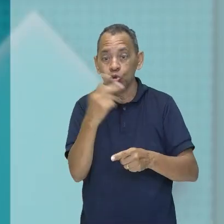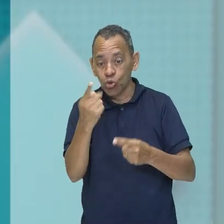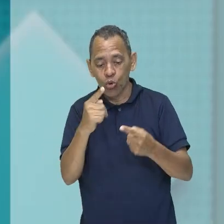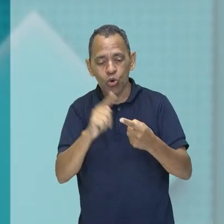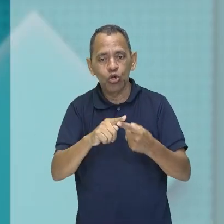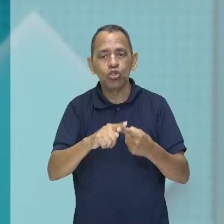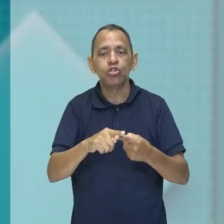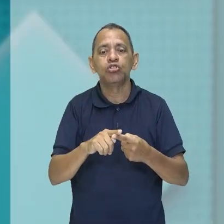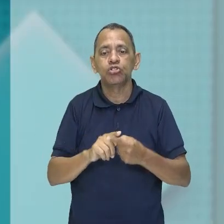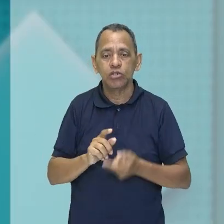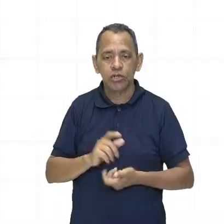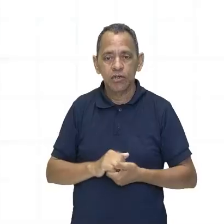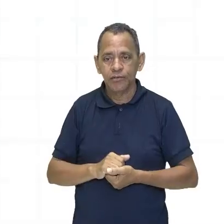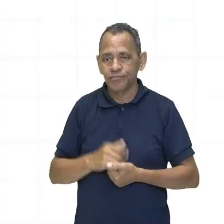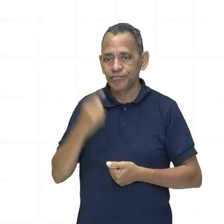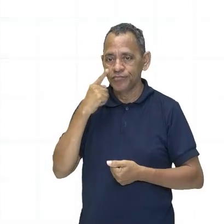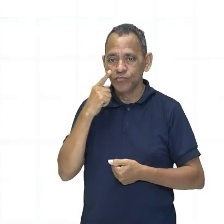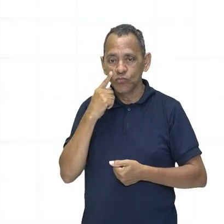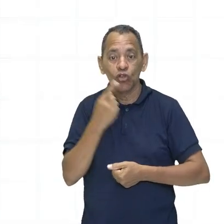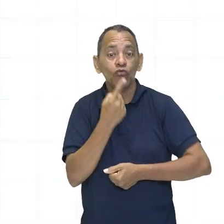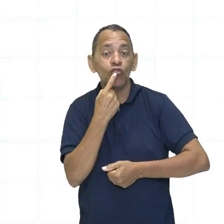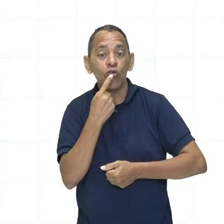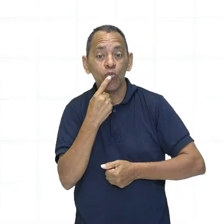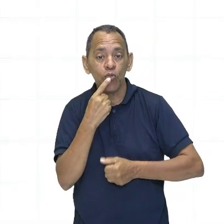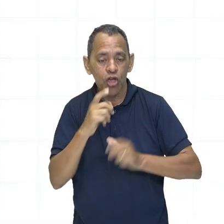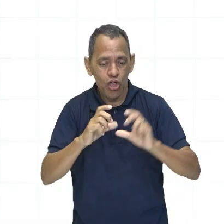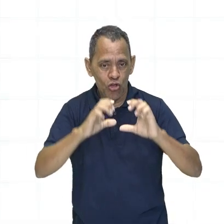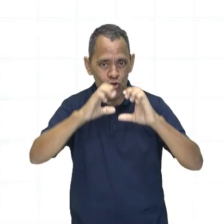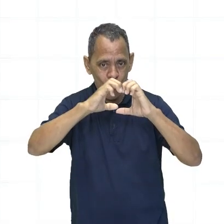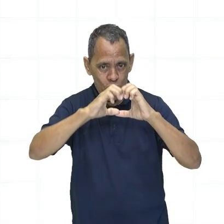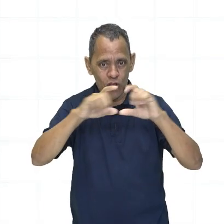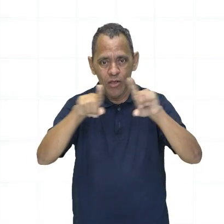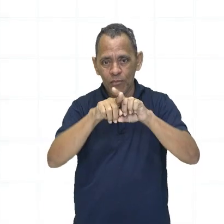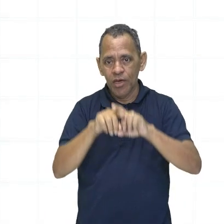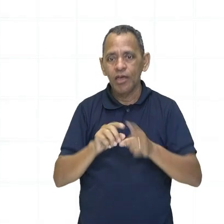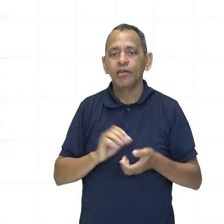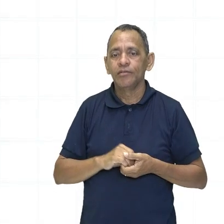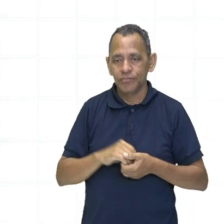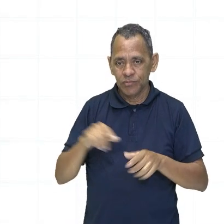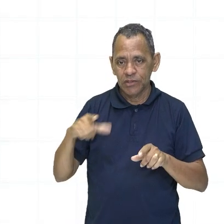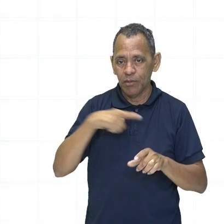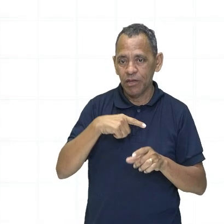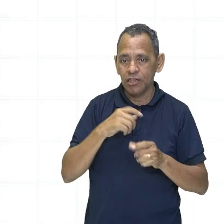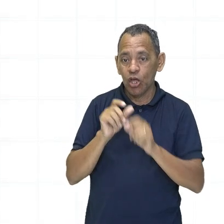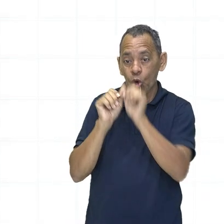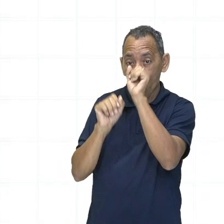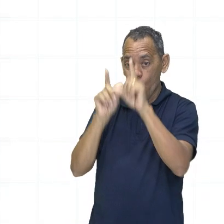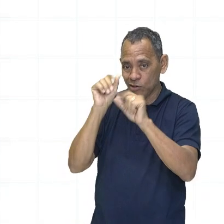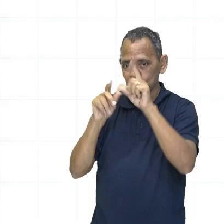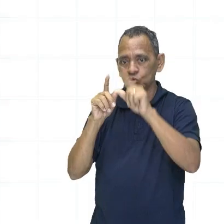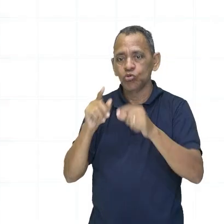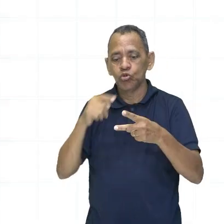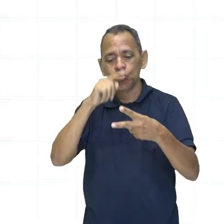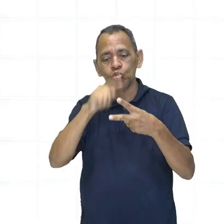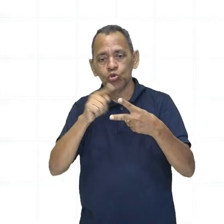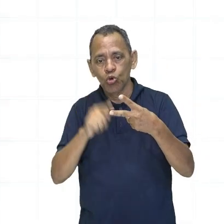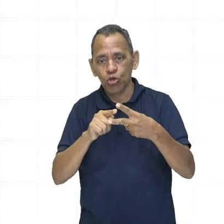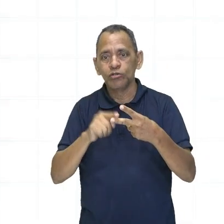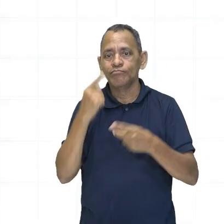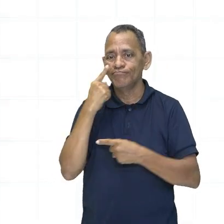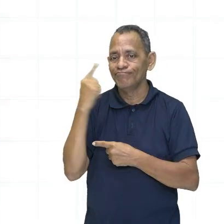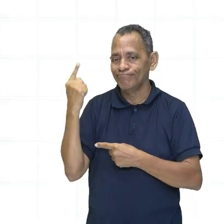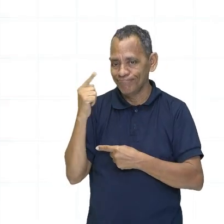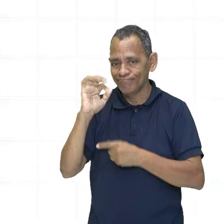inteiro. Vamos mostrar uma foto para vocês. Aí nós temos, olha, a galera, né, a torcida aí no Festival